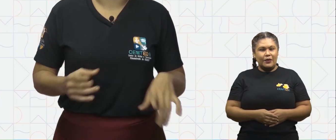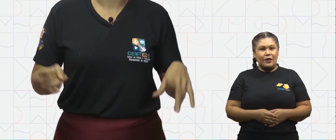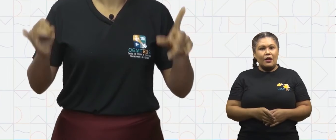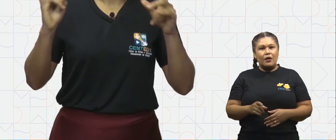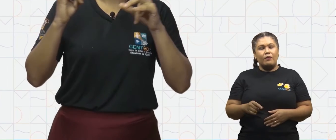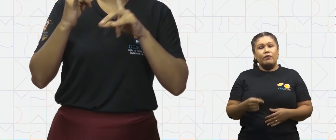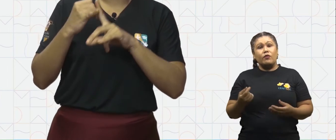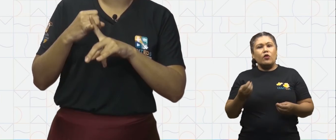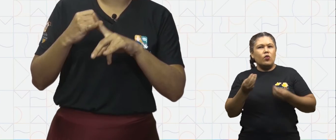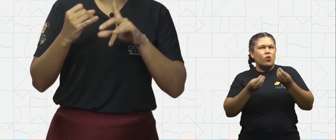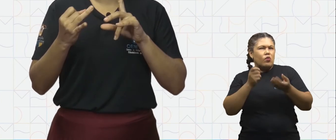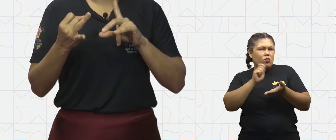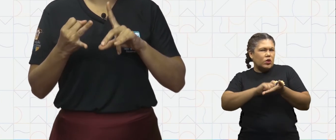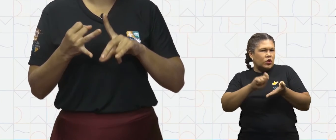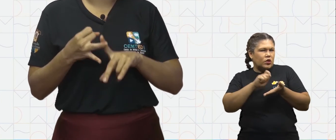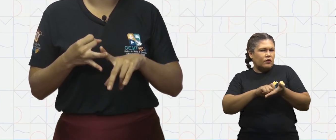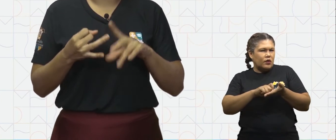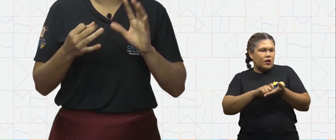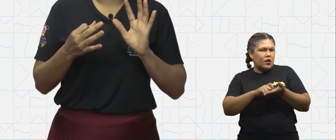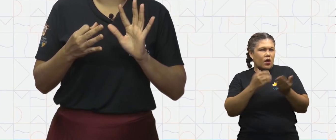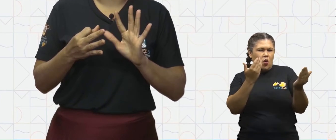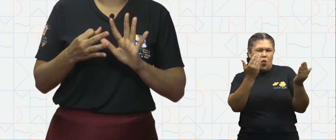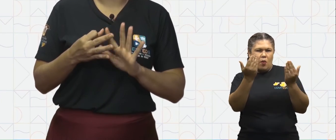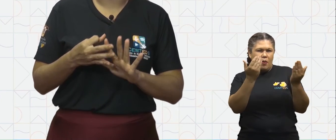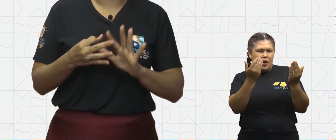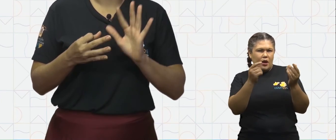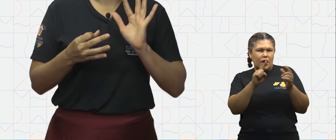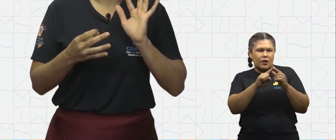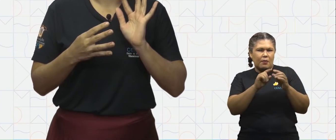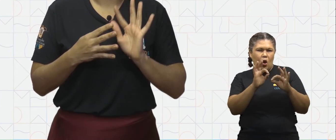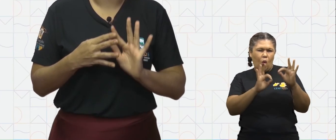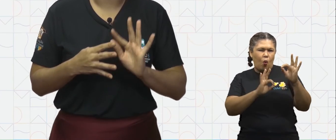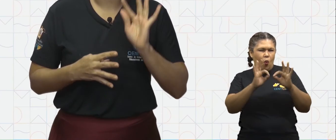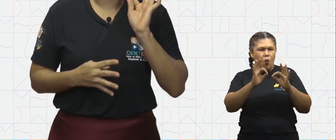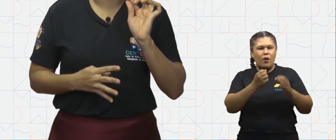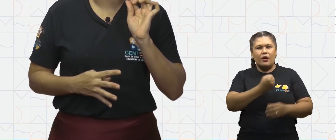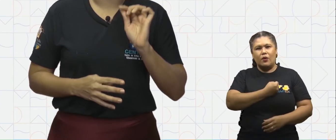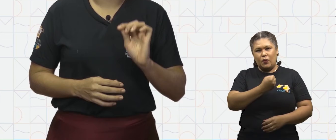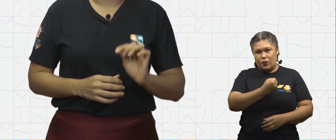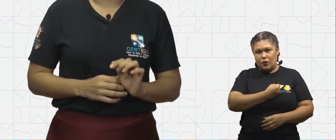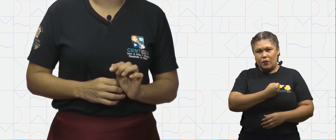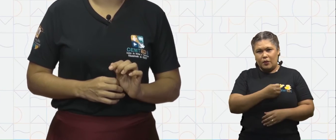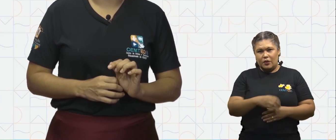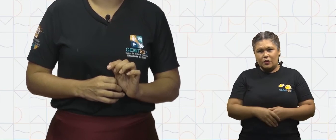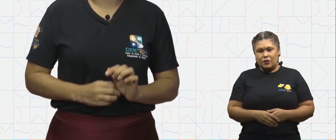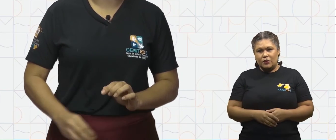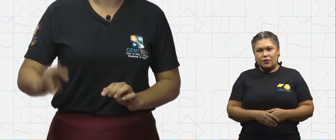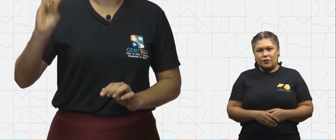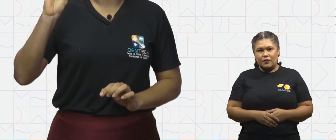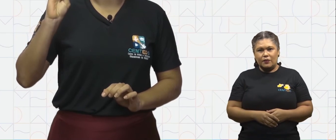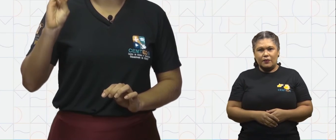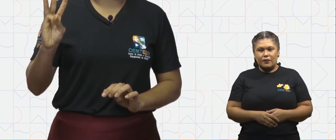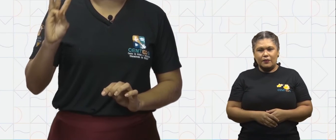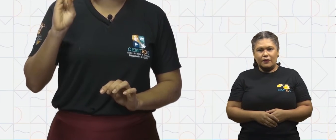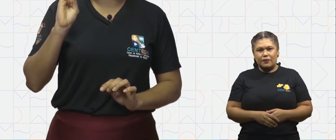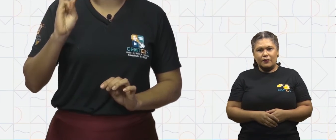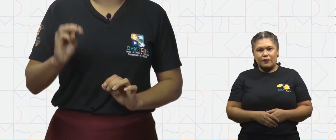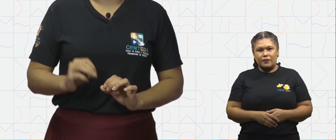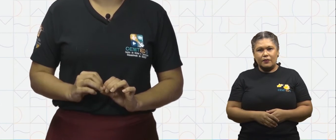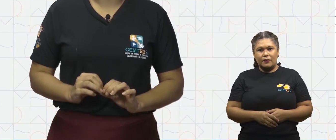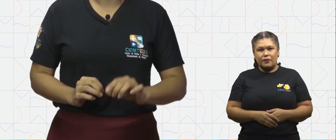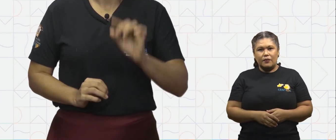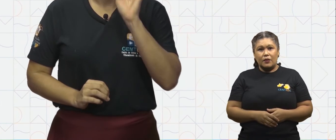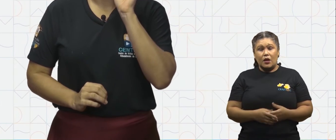conhecimentos sobre leitura, escrita, comparação e ordenação de números de até